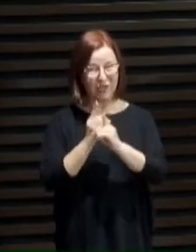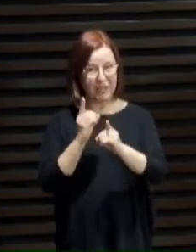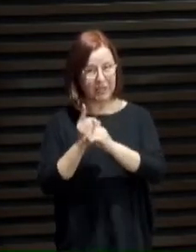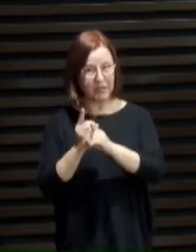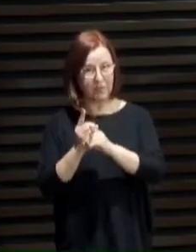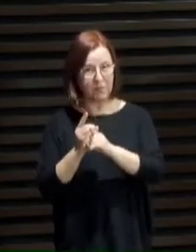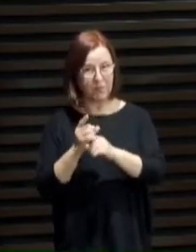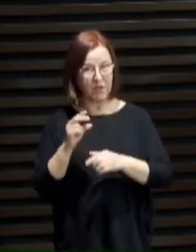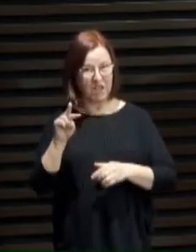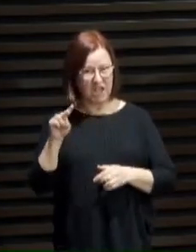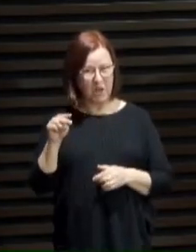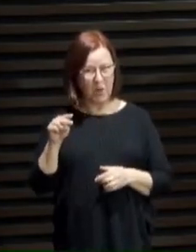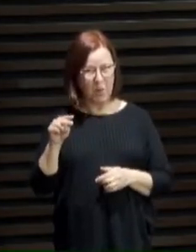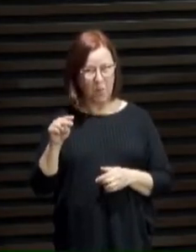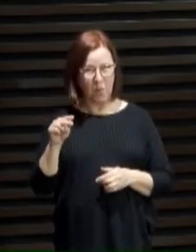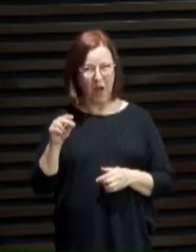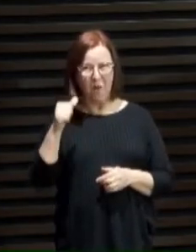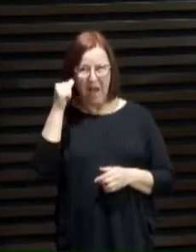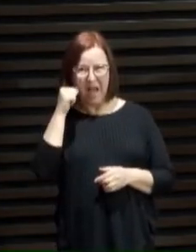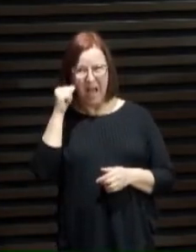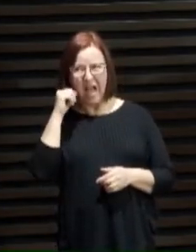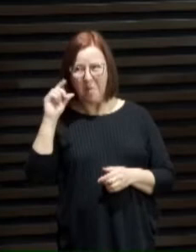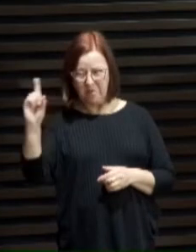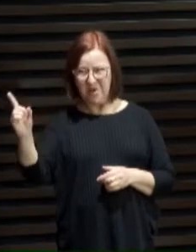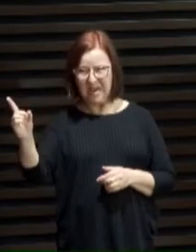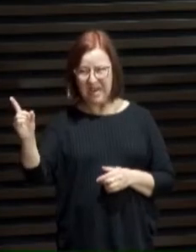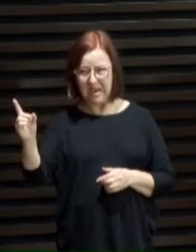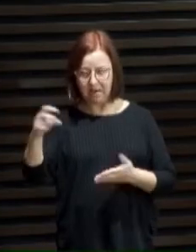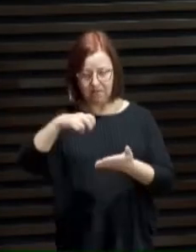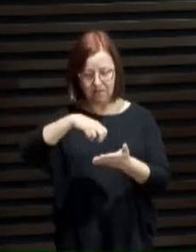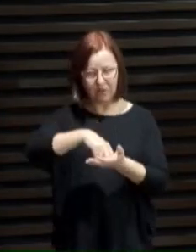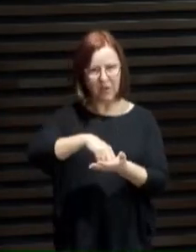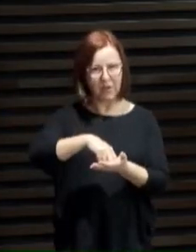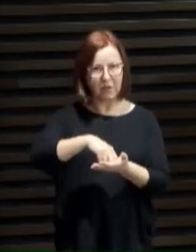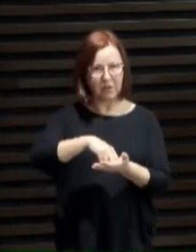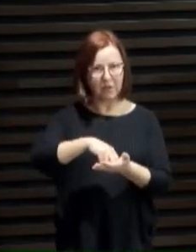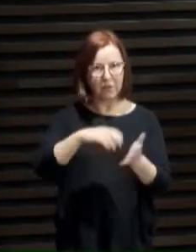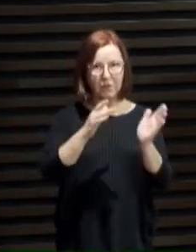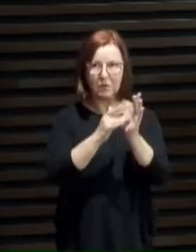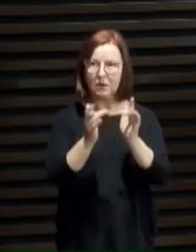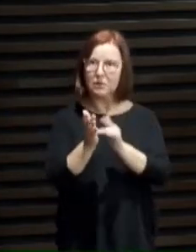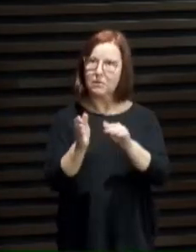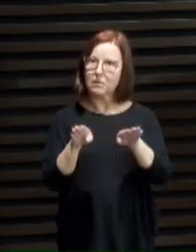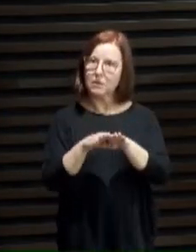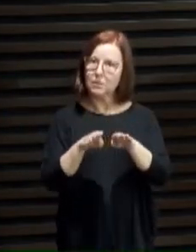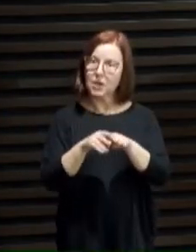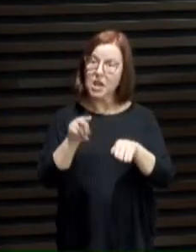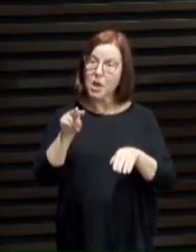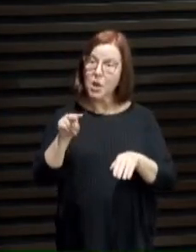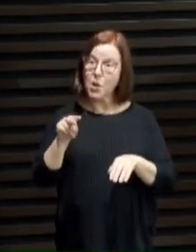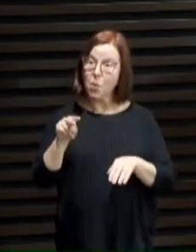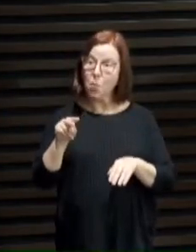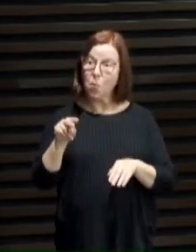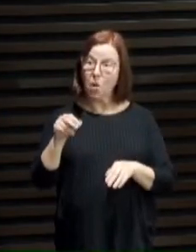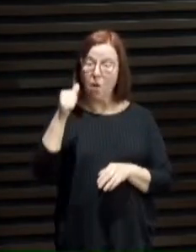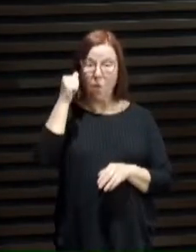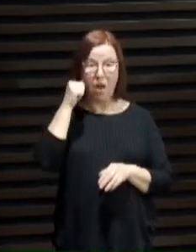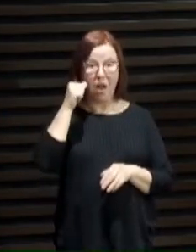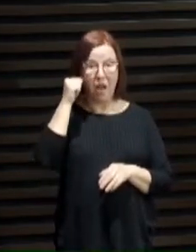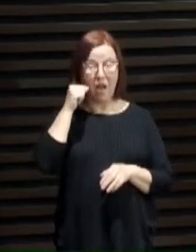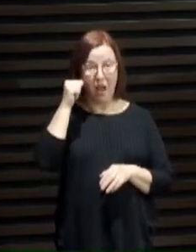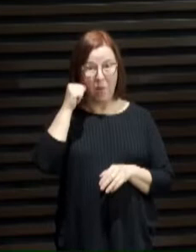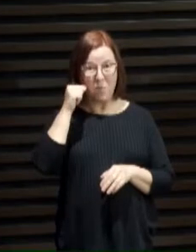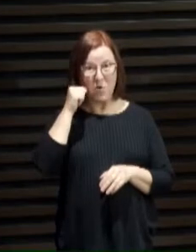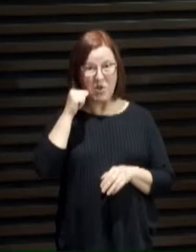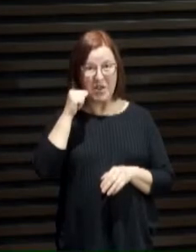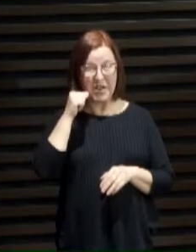dia lavou seus próprios pés? Agora Jesus está naquele mesmo lugar onde aquela mulher um dia secou os seus